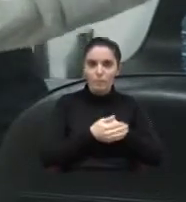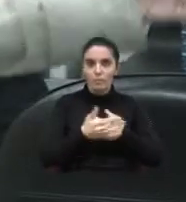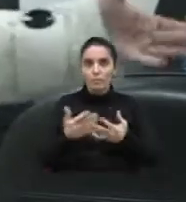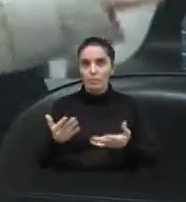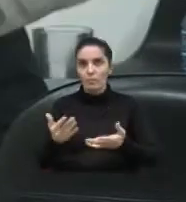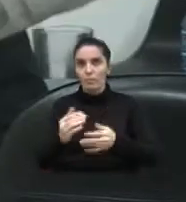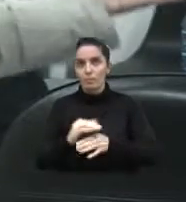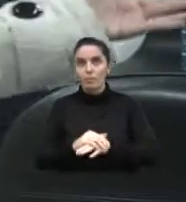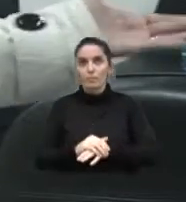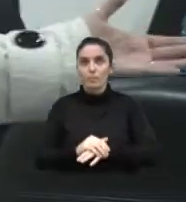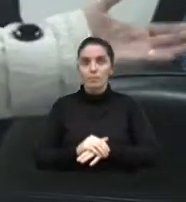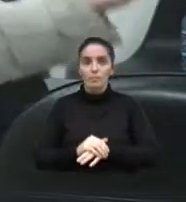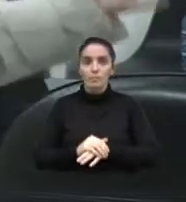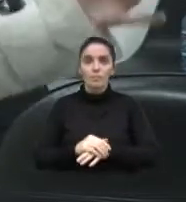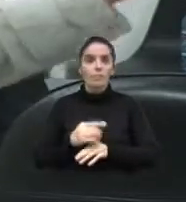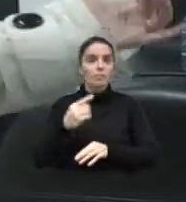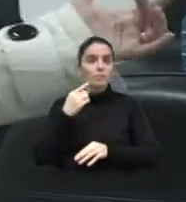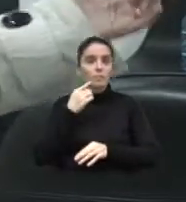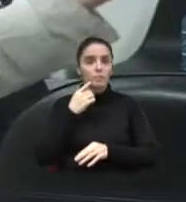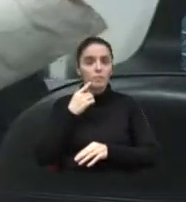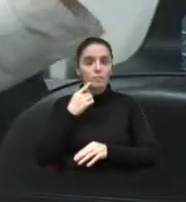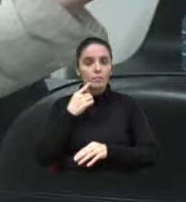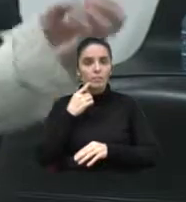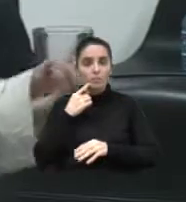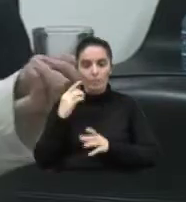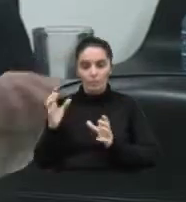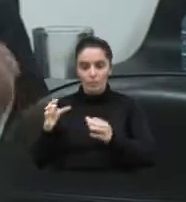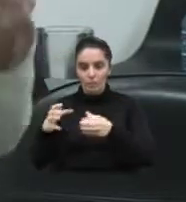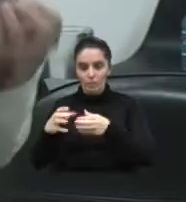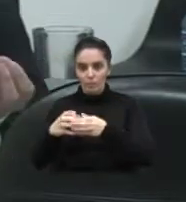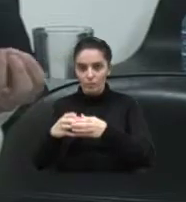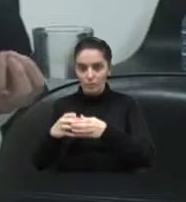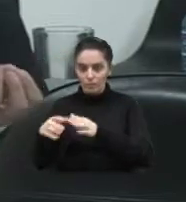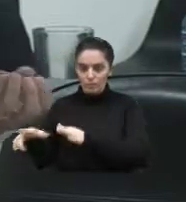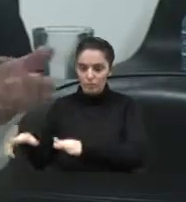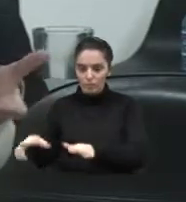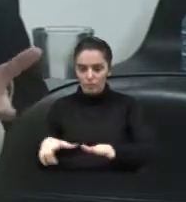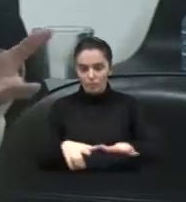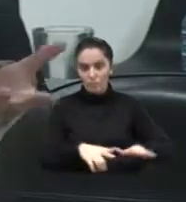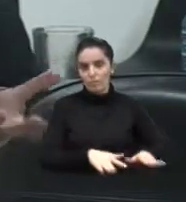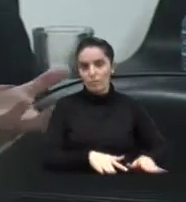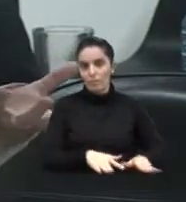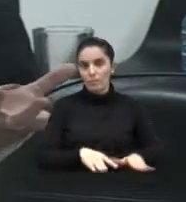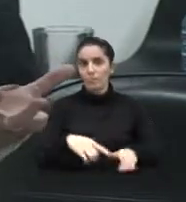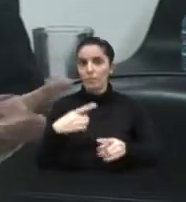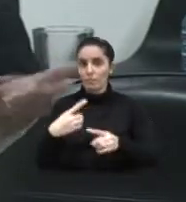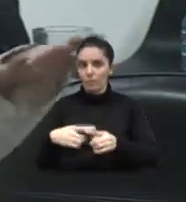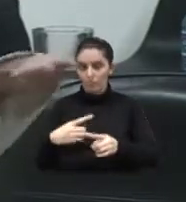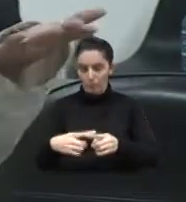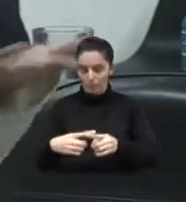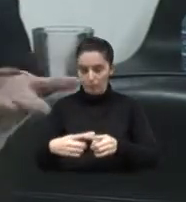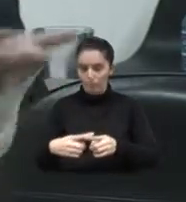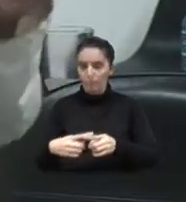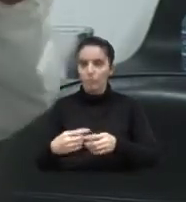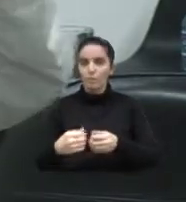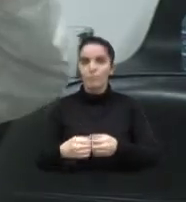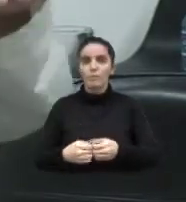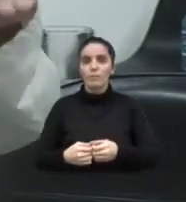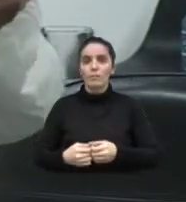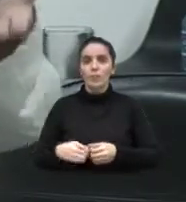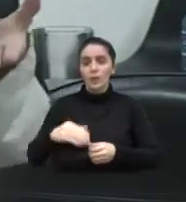parte da comissão, nós recebemos semanalmente violação de direitos humanos envolvendo menores, que a própria lei